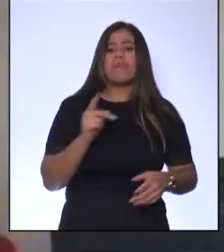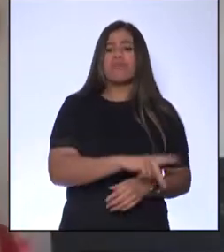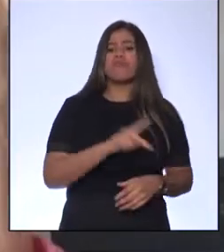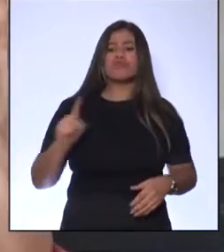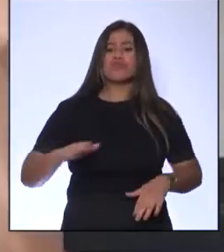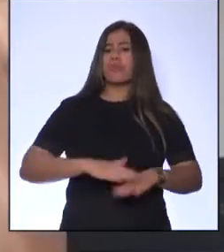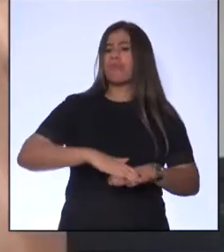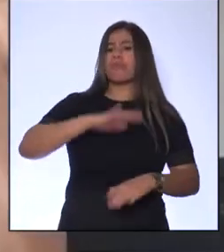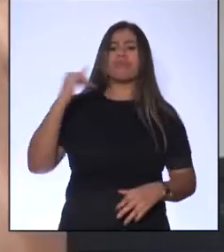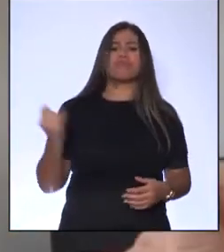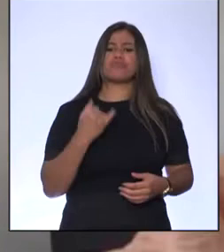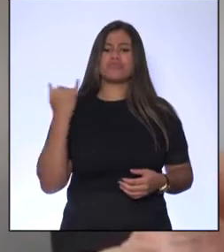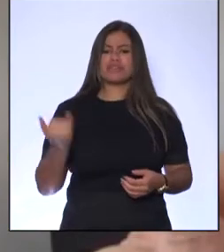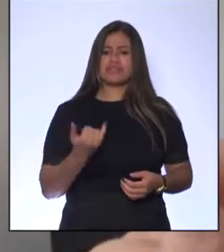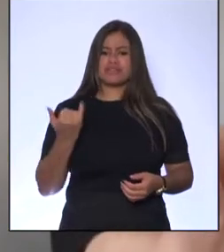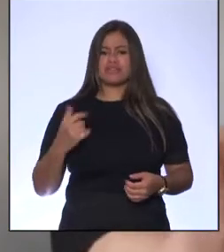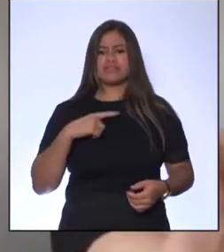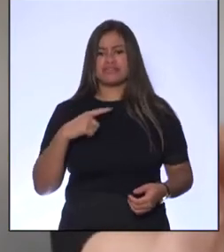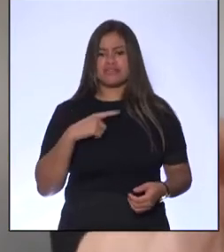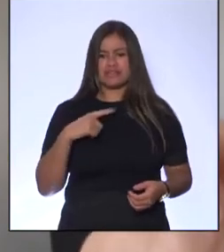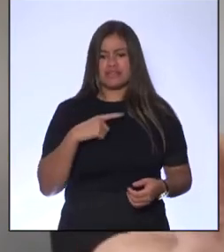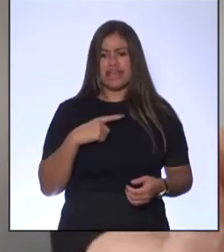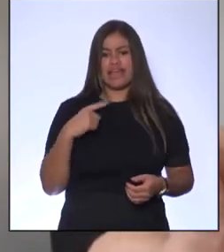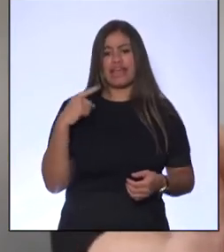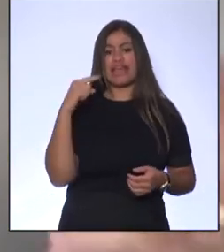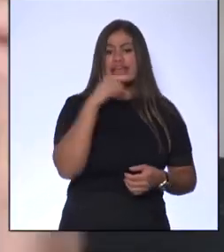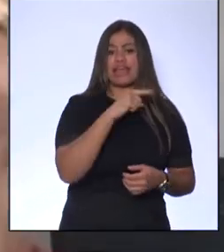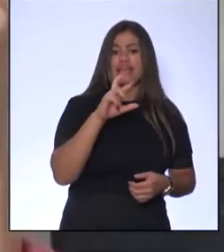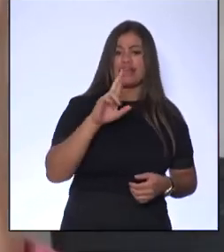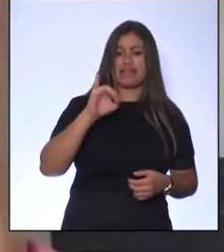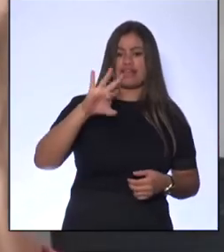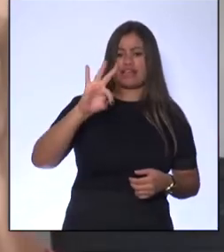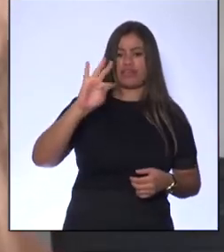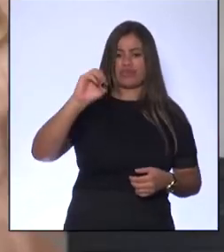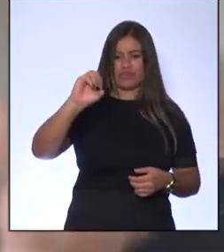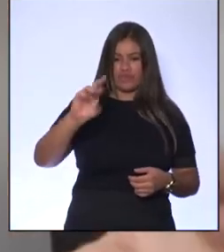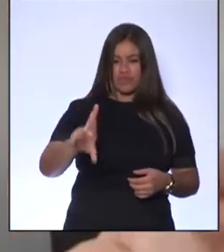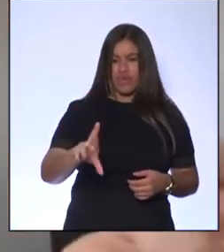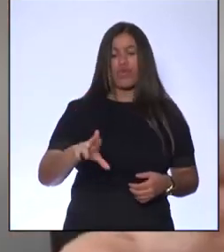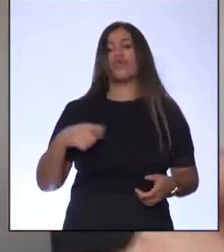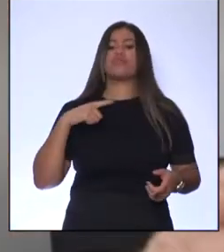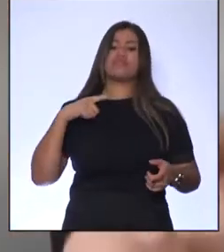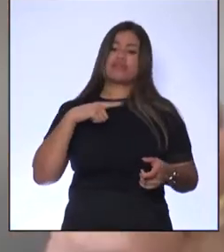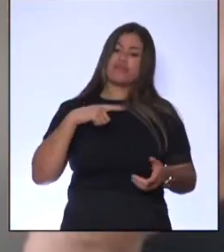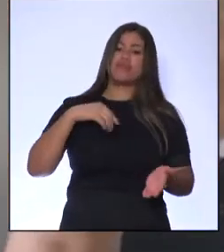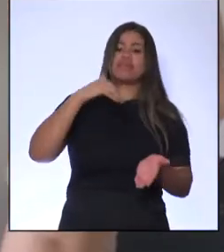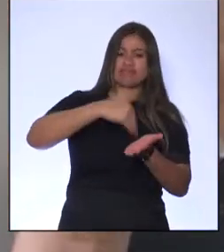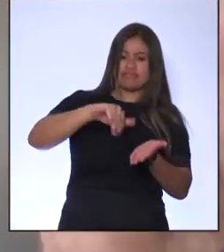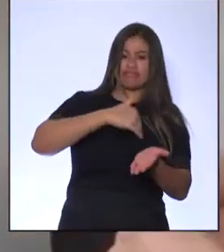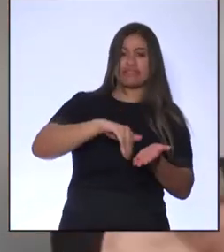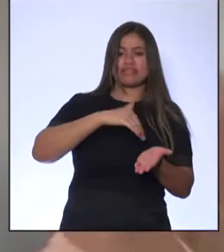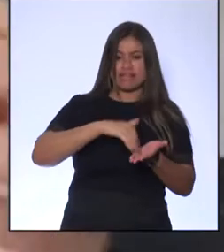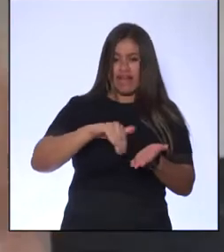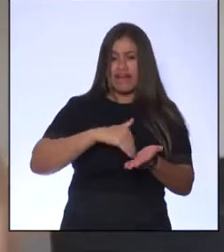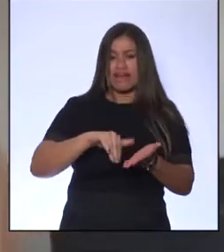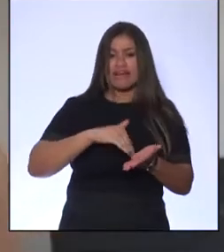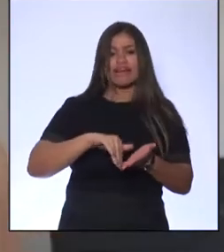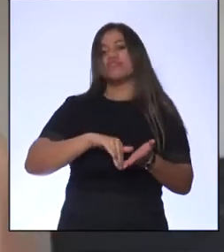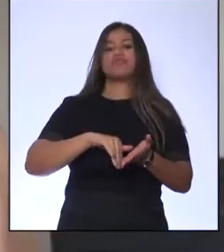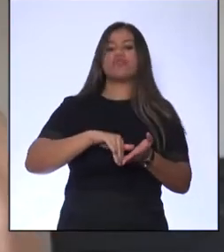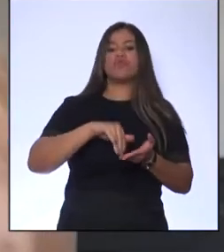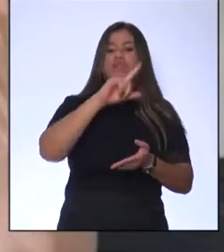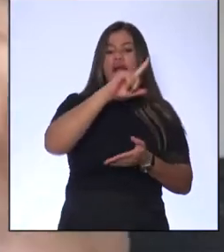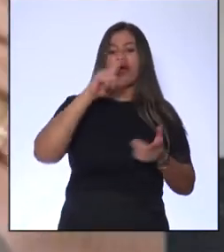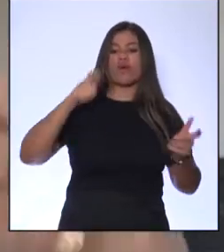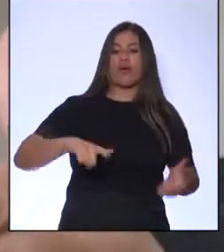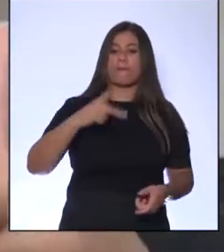Ele foi reitor da Universidade Federal de Pernambuco, ele foi secretário de Educação de Pernambuco, ele é